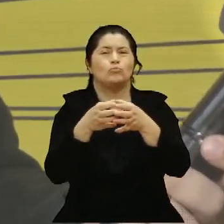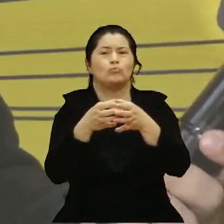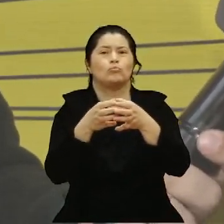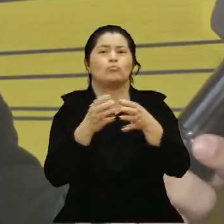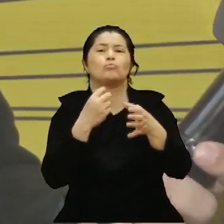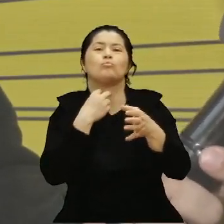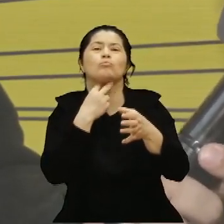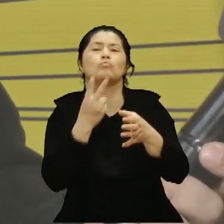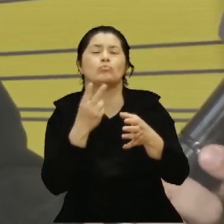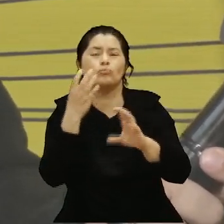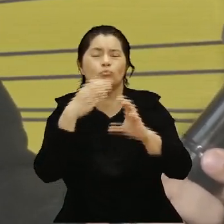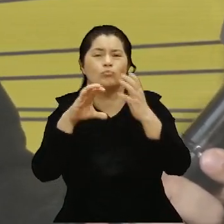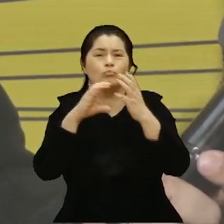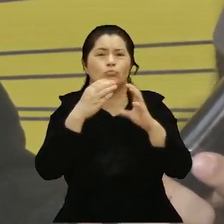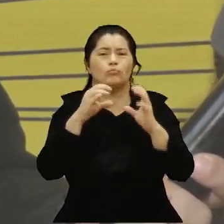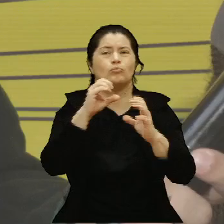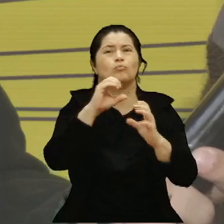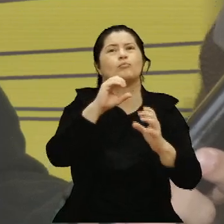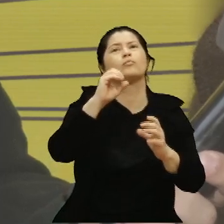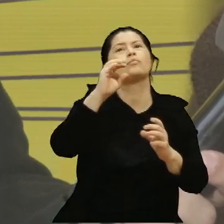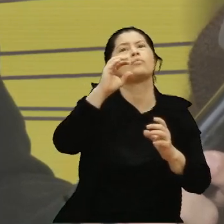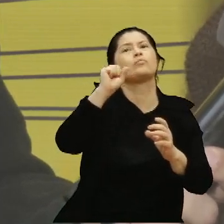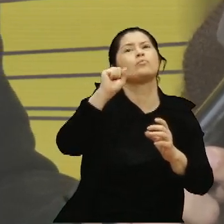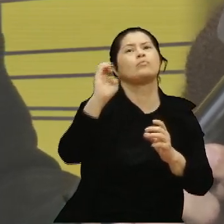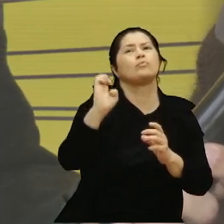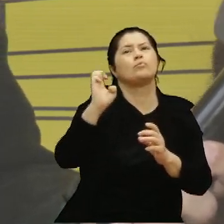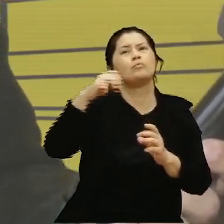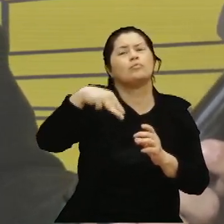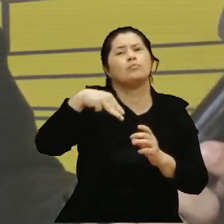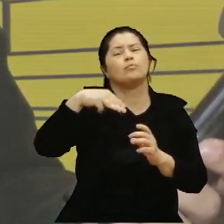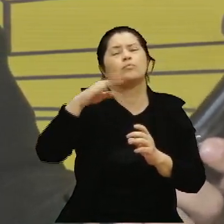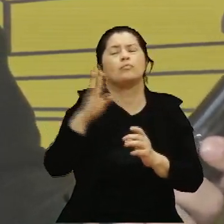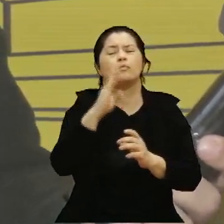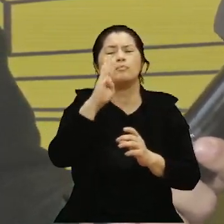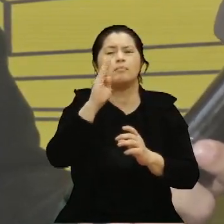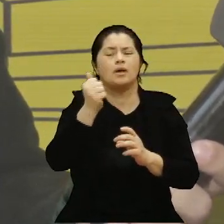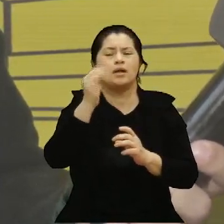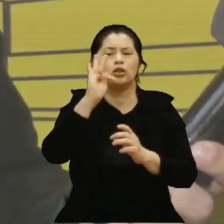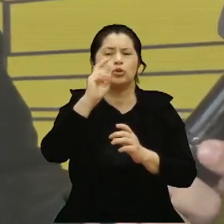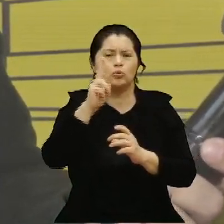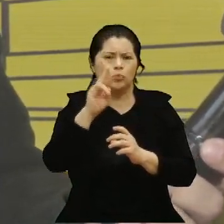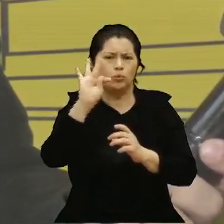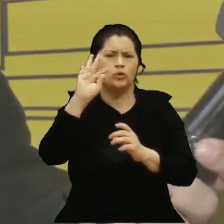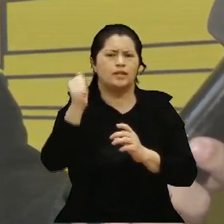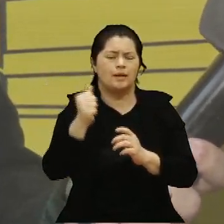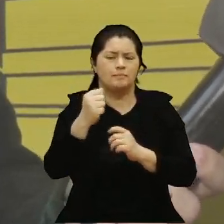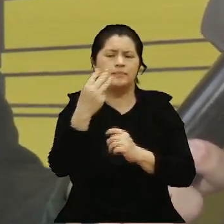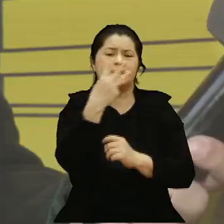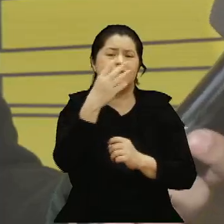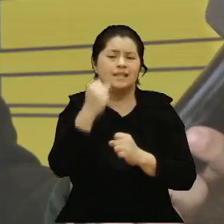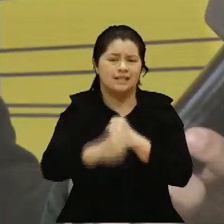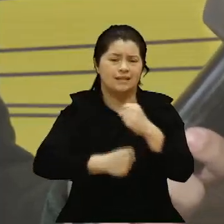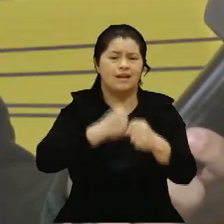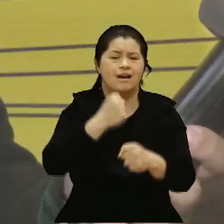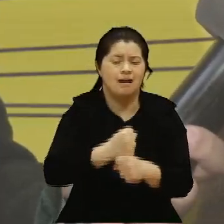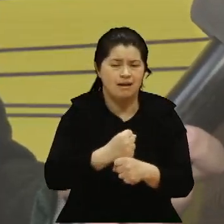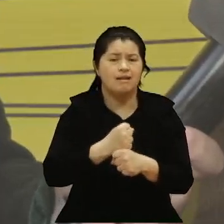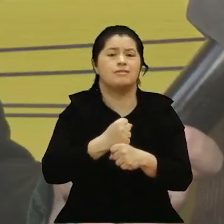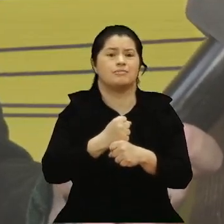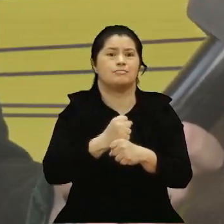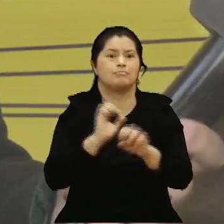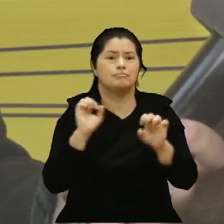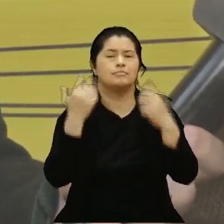é bem nesse sentido, Elas se organizaram há 30 anos, só vozes femininas, e sem batuta, sem ter